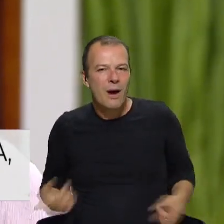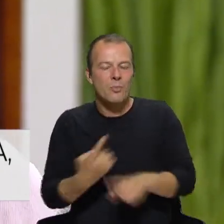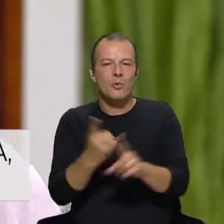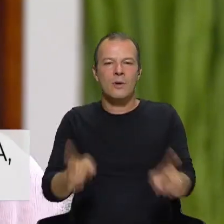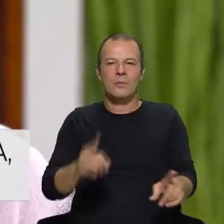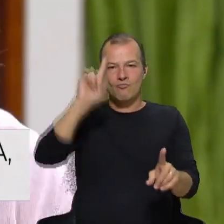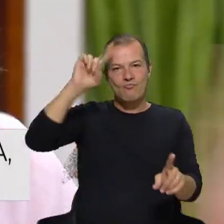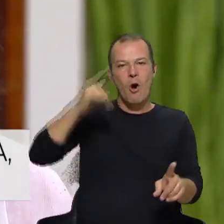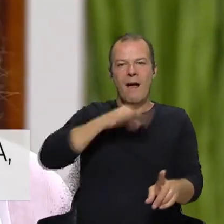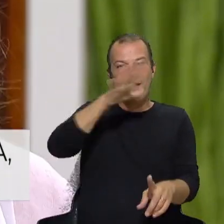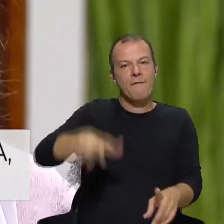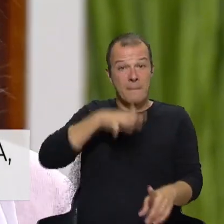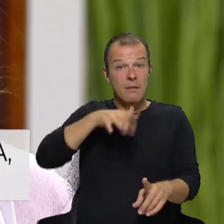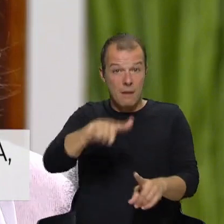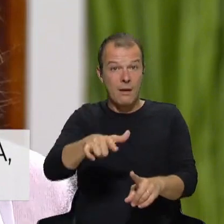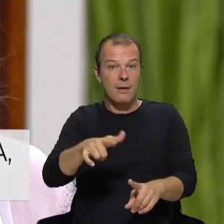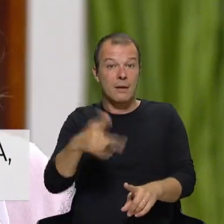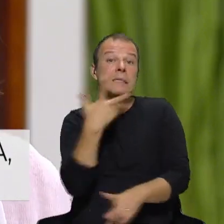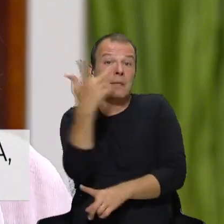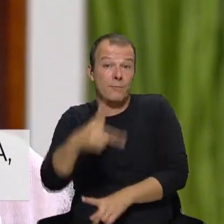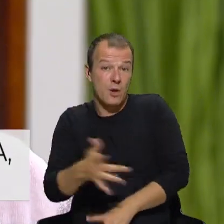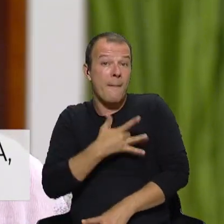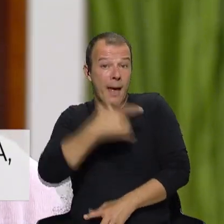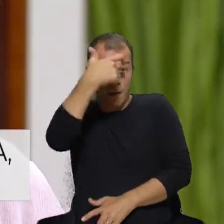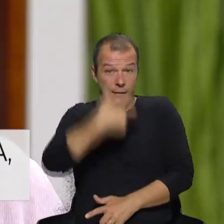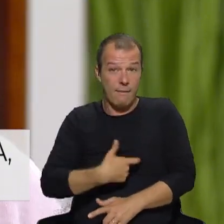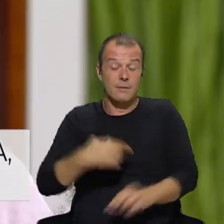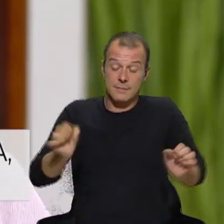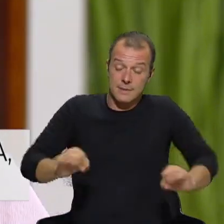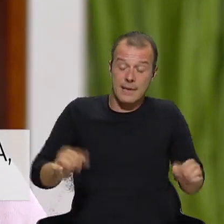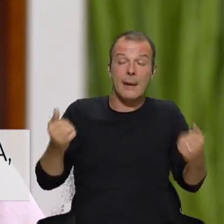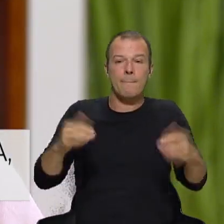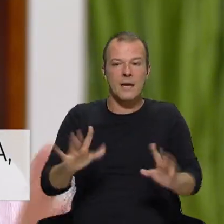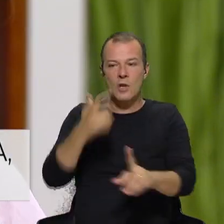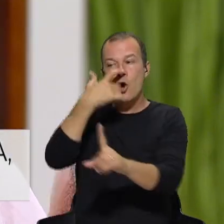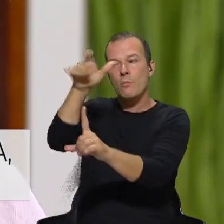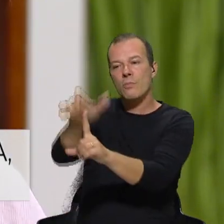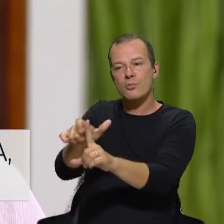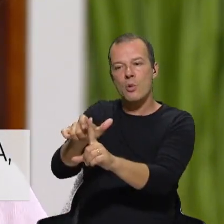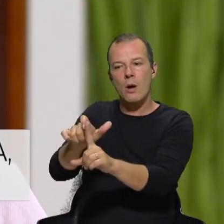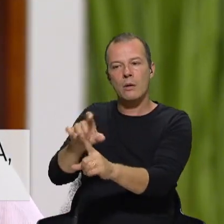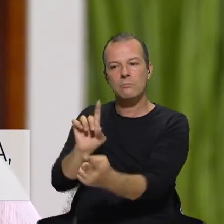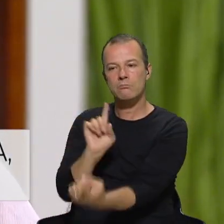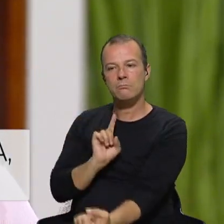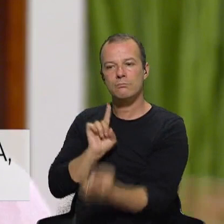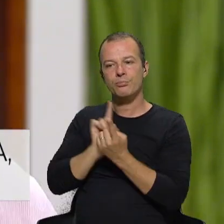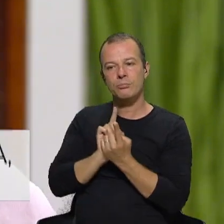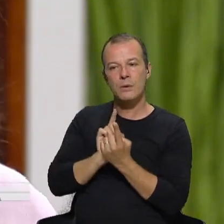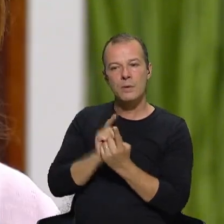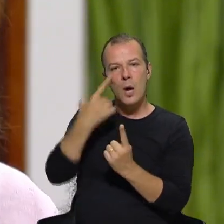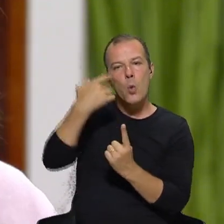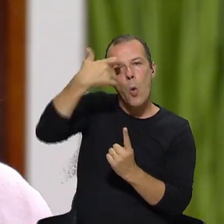é... Ama incondicionalmente. Ama incondicionalmente. Mas quando alguém chega ao pé de nós e não